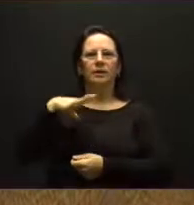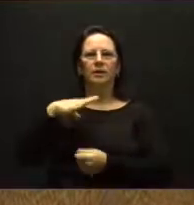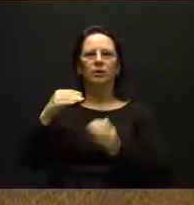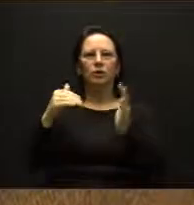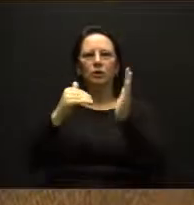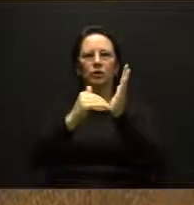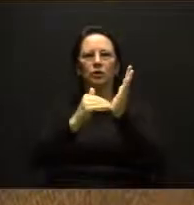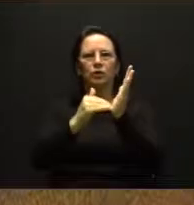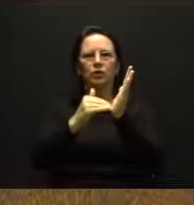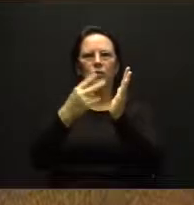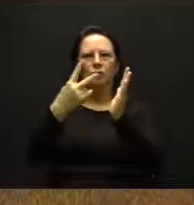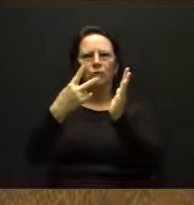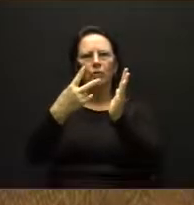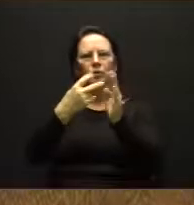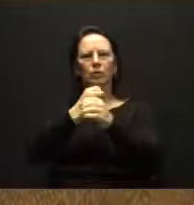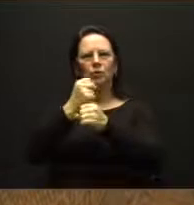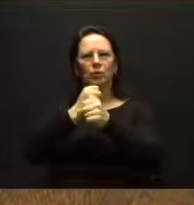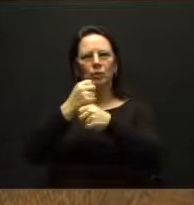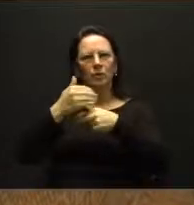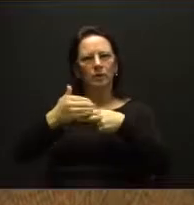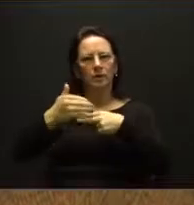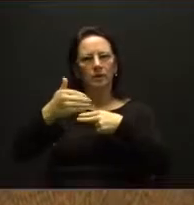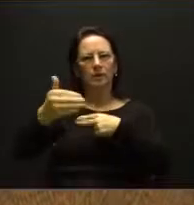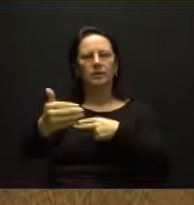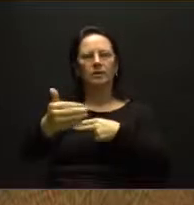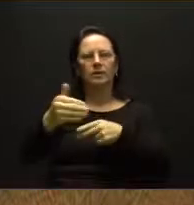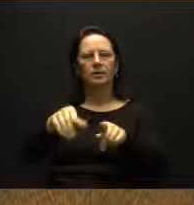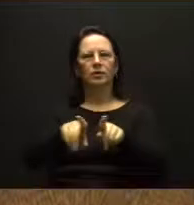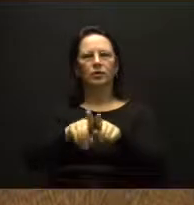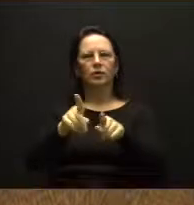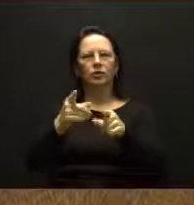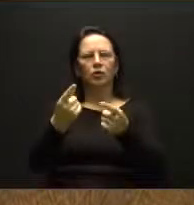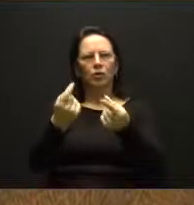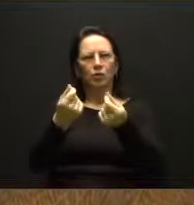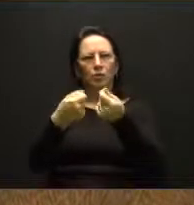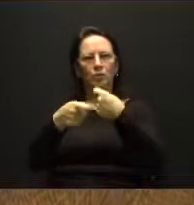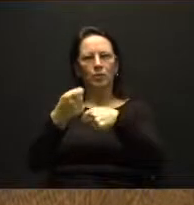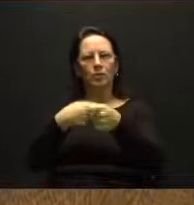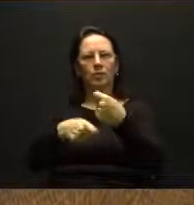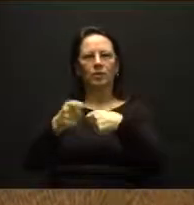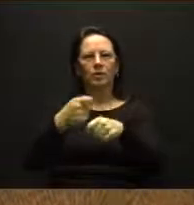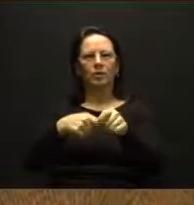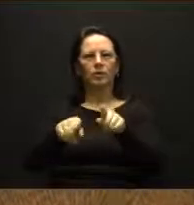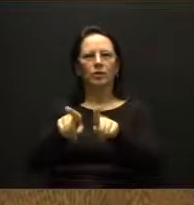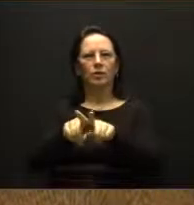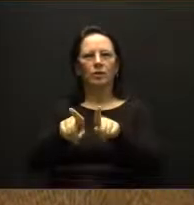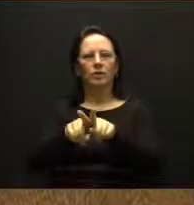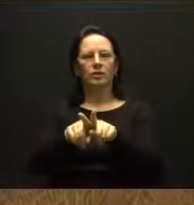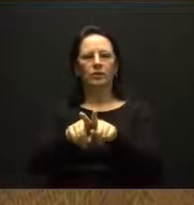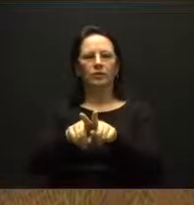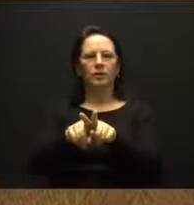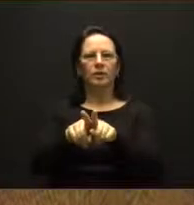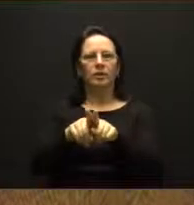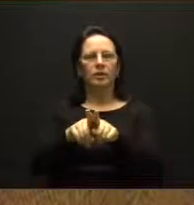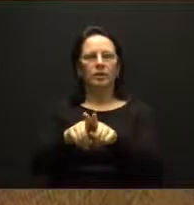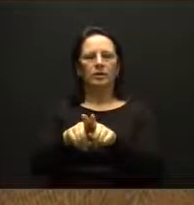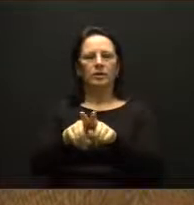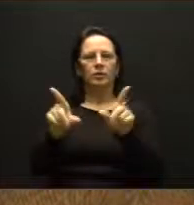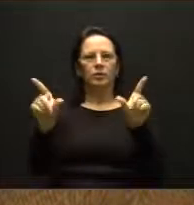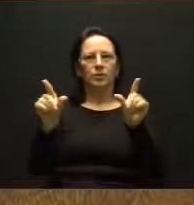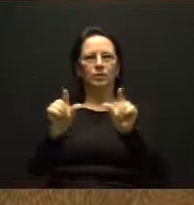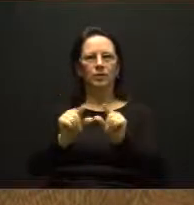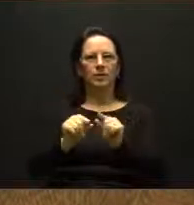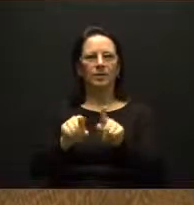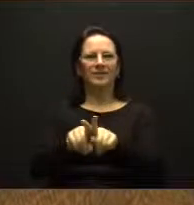anos os efeitos da crise econômica fruto de desaquecimento da economia da